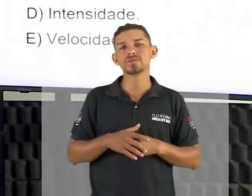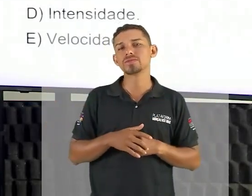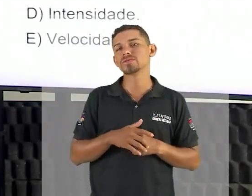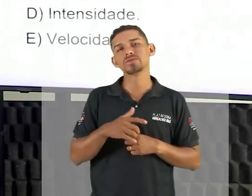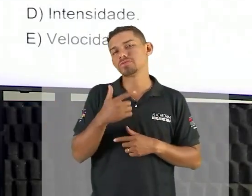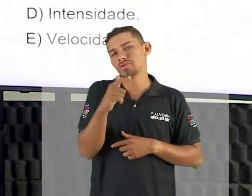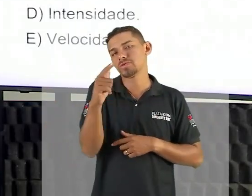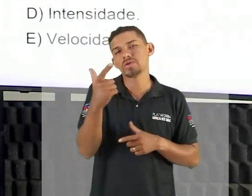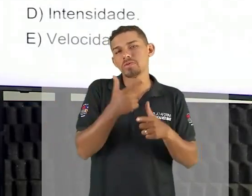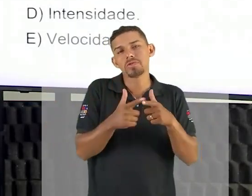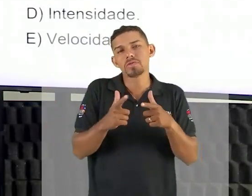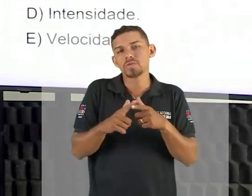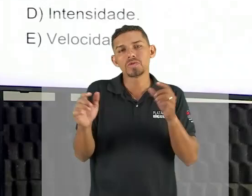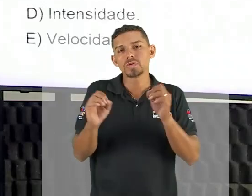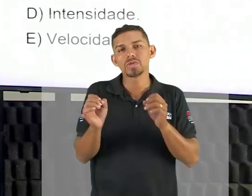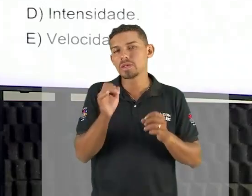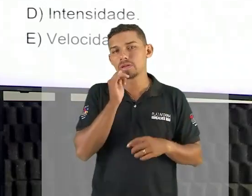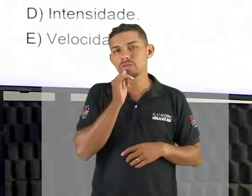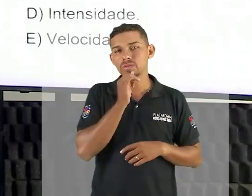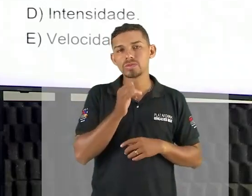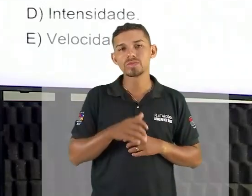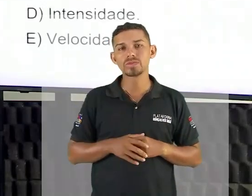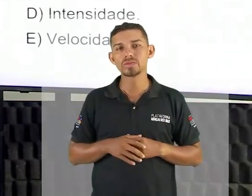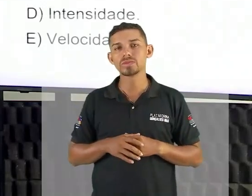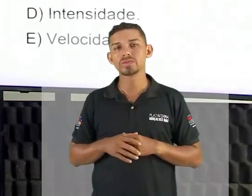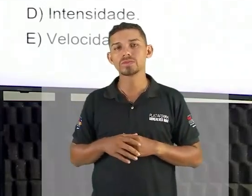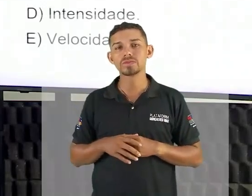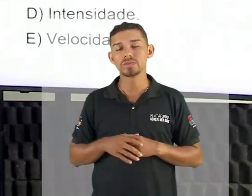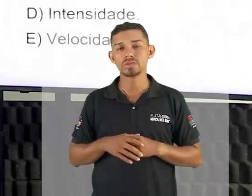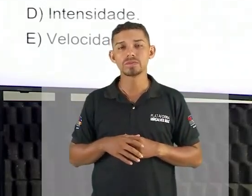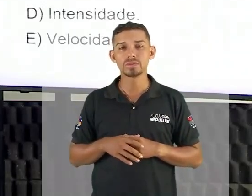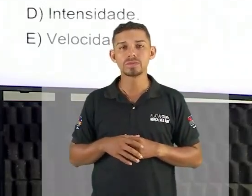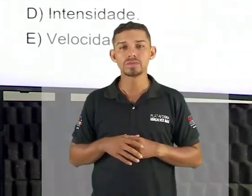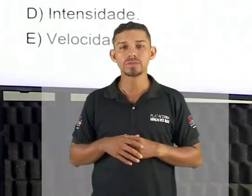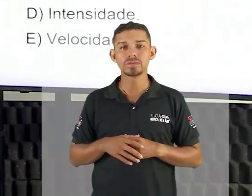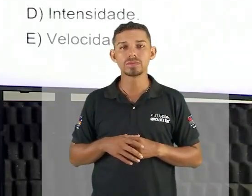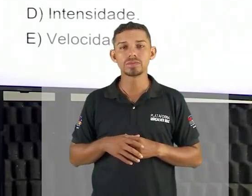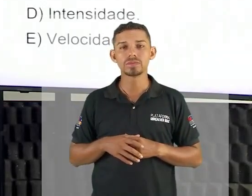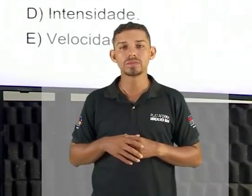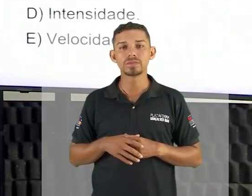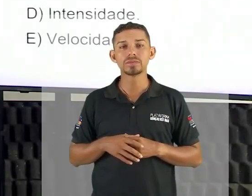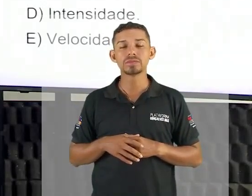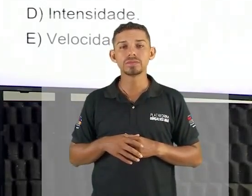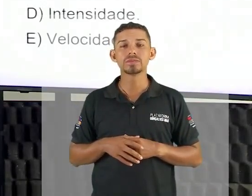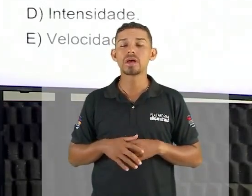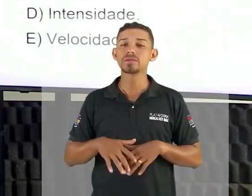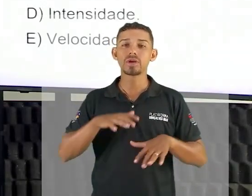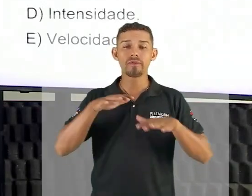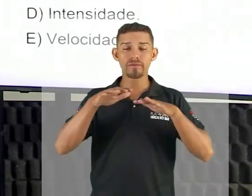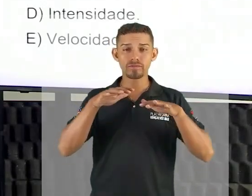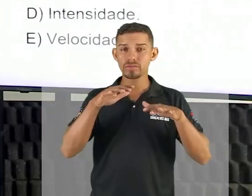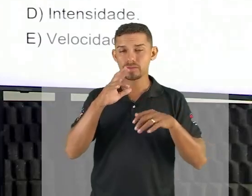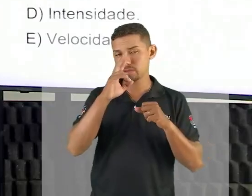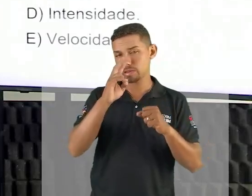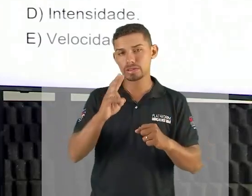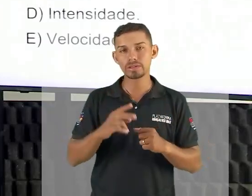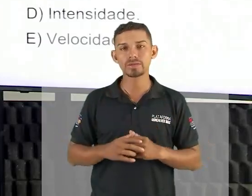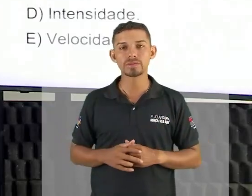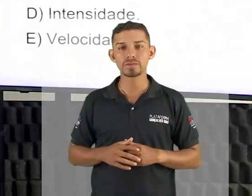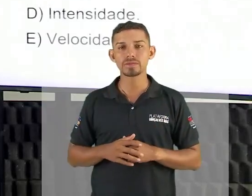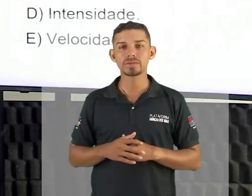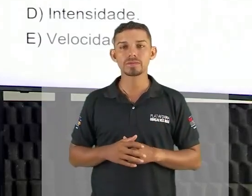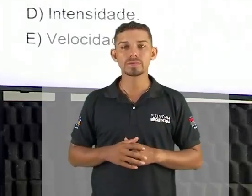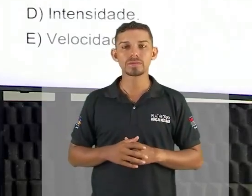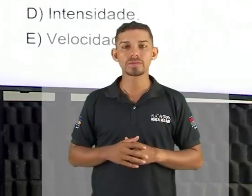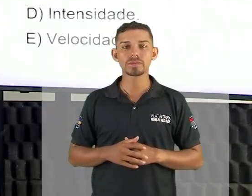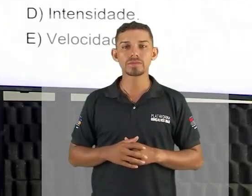não causa a ressonância não causa amplitude vai ser só uma vibração forçada vai só vibrando a forçar mas não vai aumentar